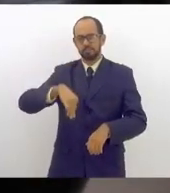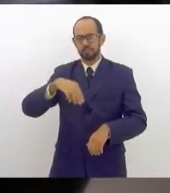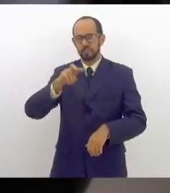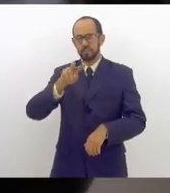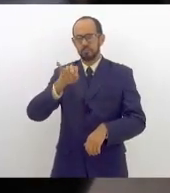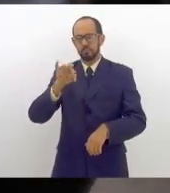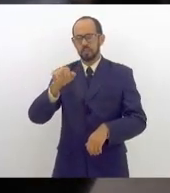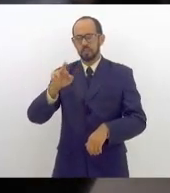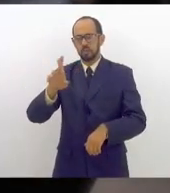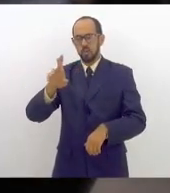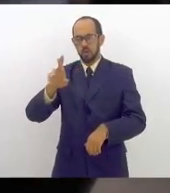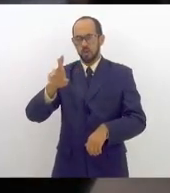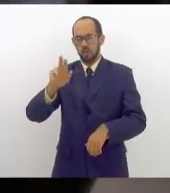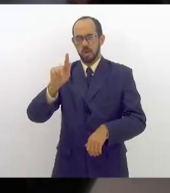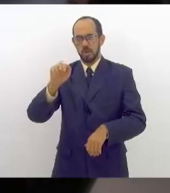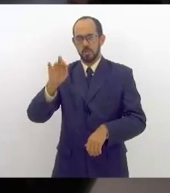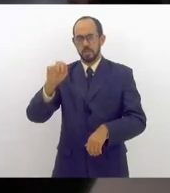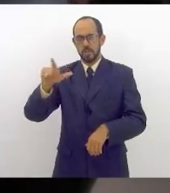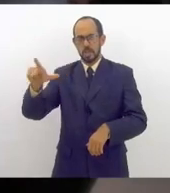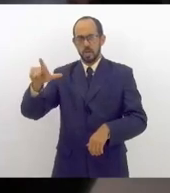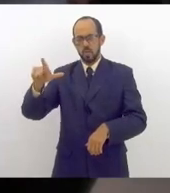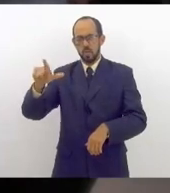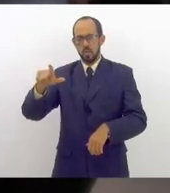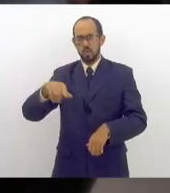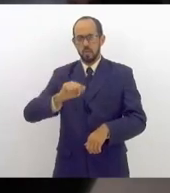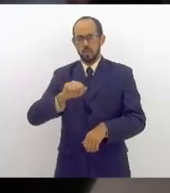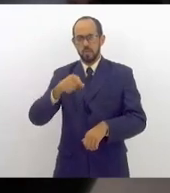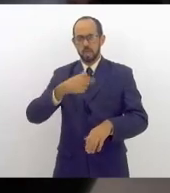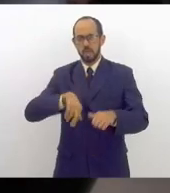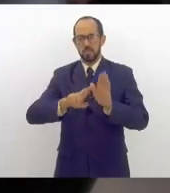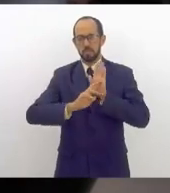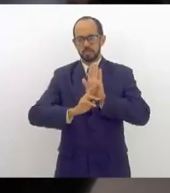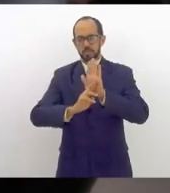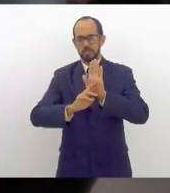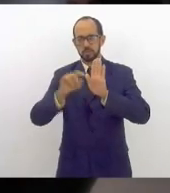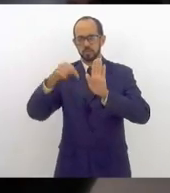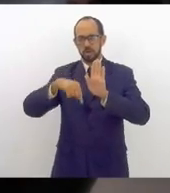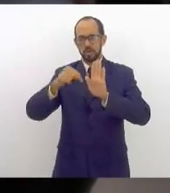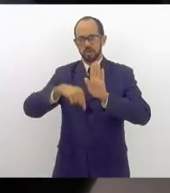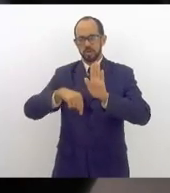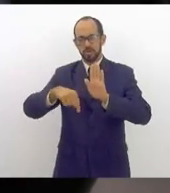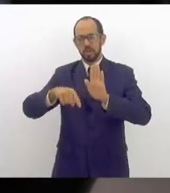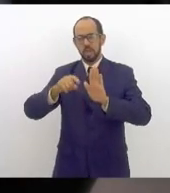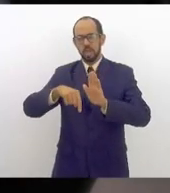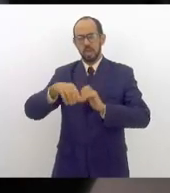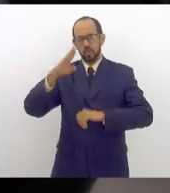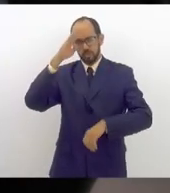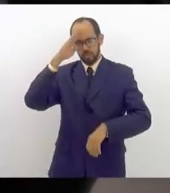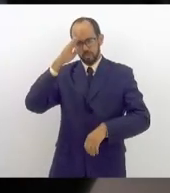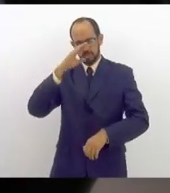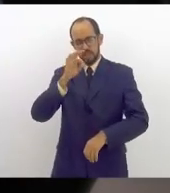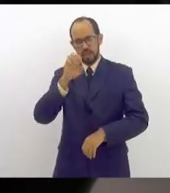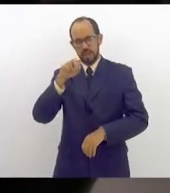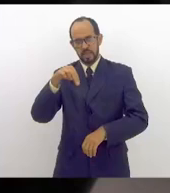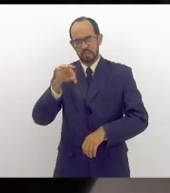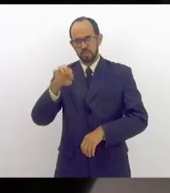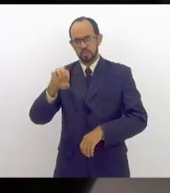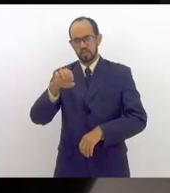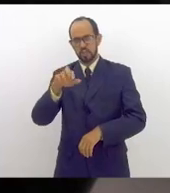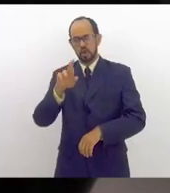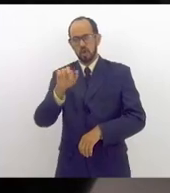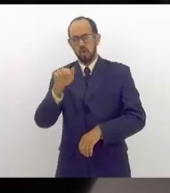Gabriel Monteiro Martírio Silva, quem está aqui representando para receber ao tenente Rômulo, ao primeiro